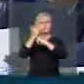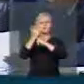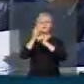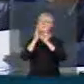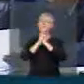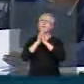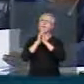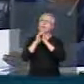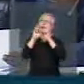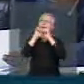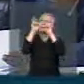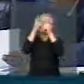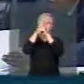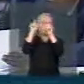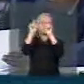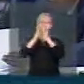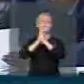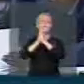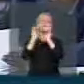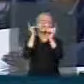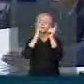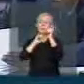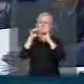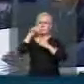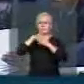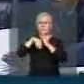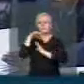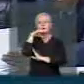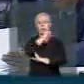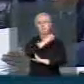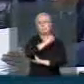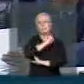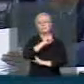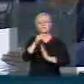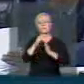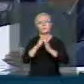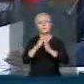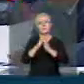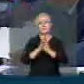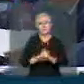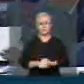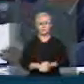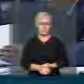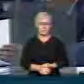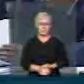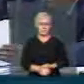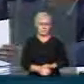rápido, que se possa votar isso, vai naturalmente receber o aplauso de vocês.